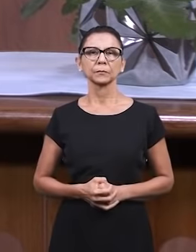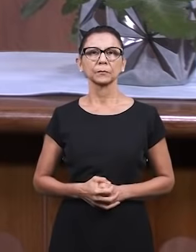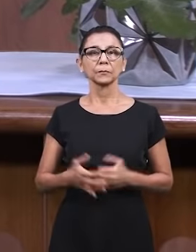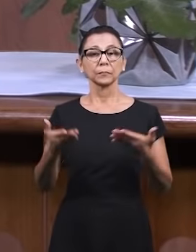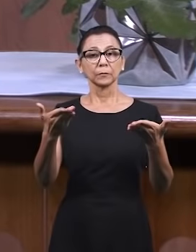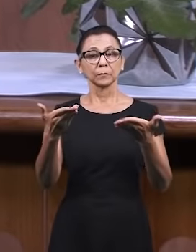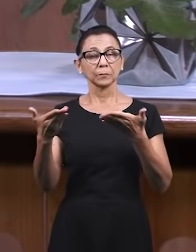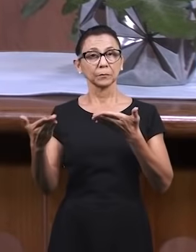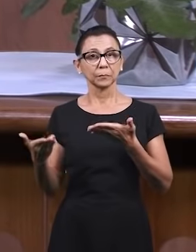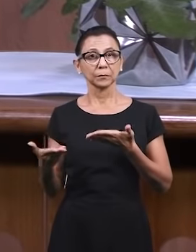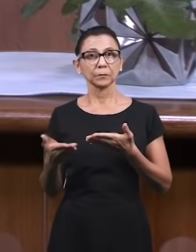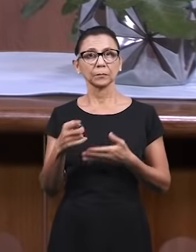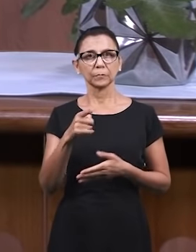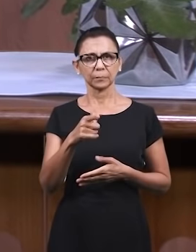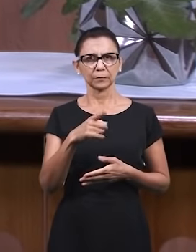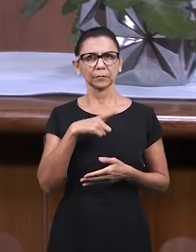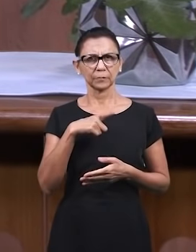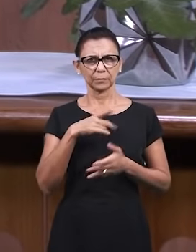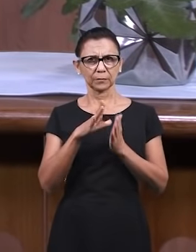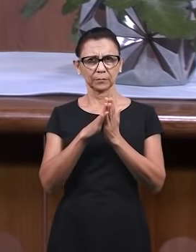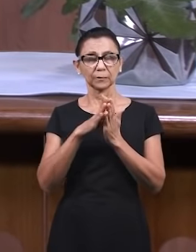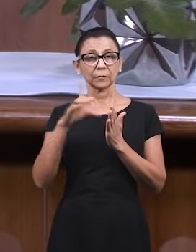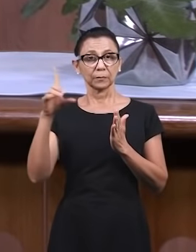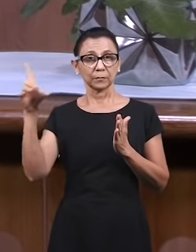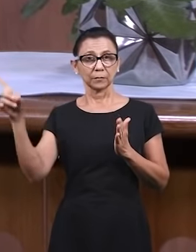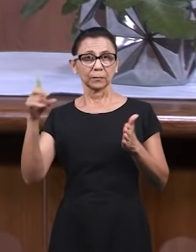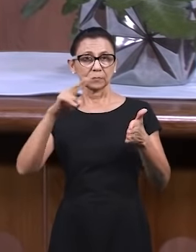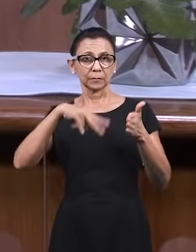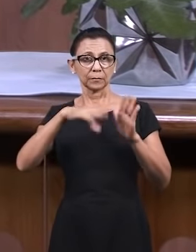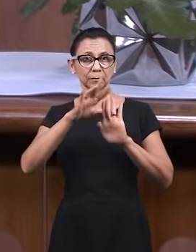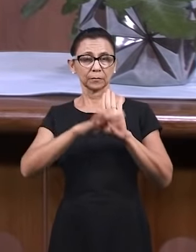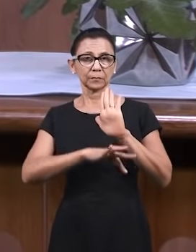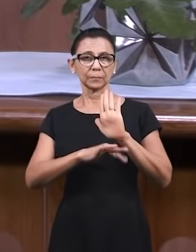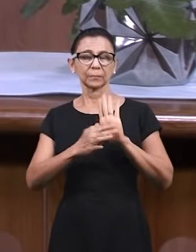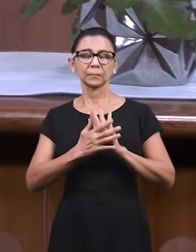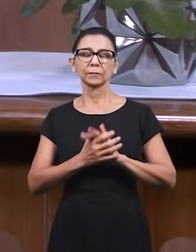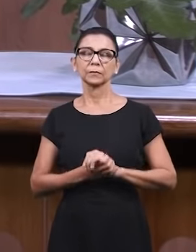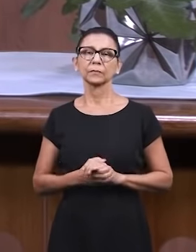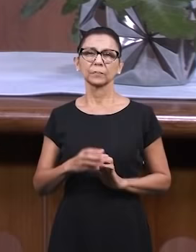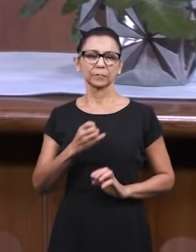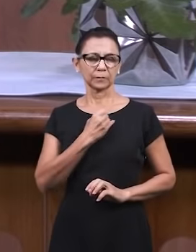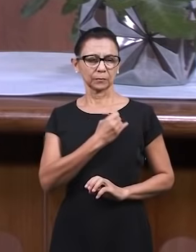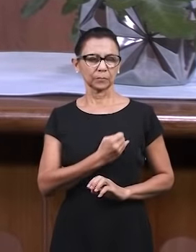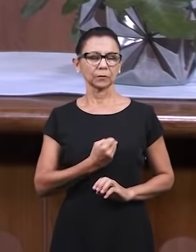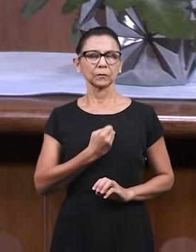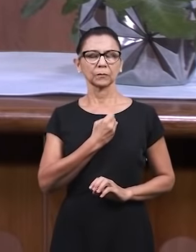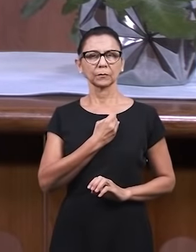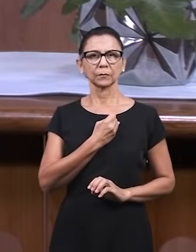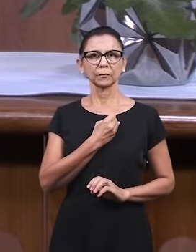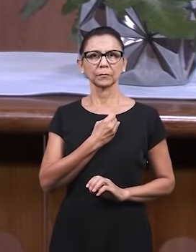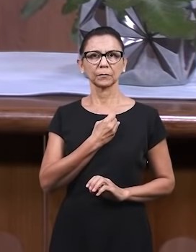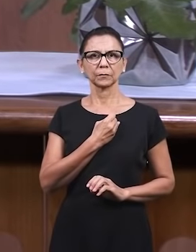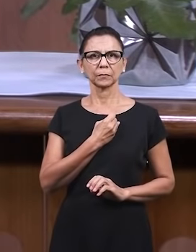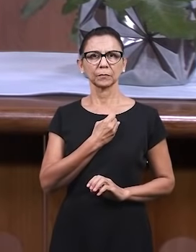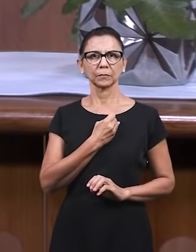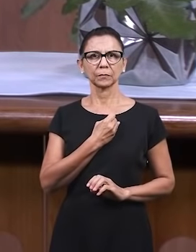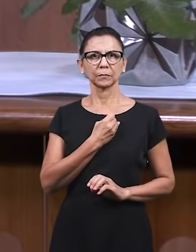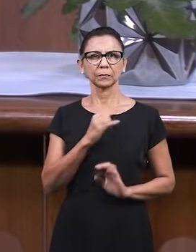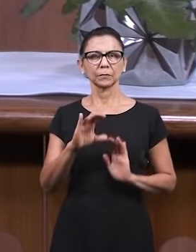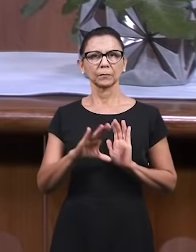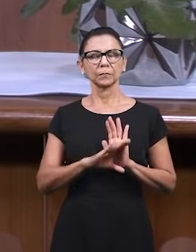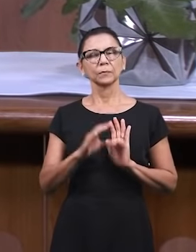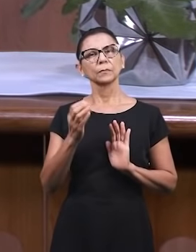convidar aqueles que têm a Bíblia para nós lermos um texto que está no Evangelho de João, no